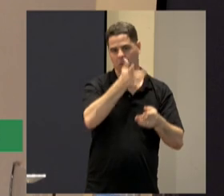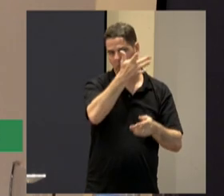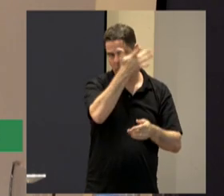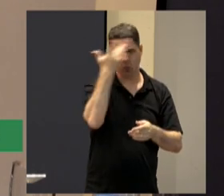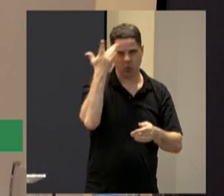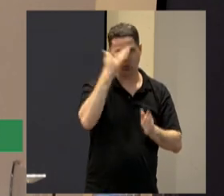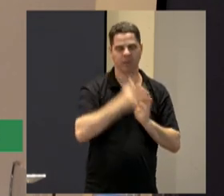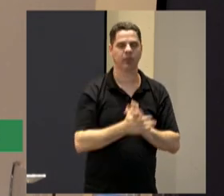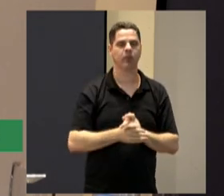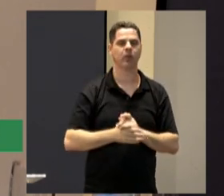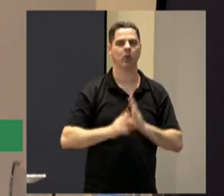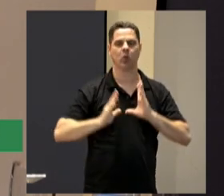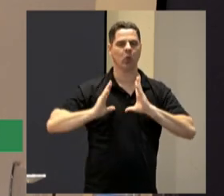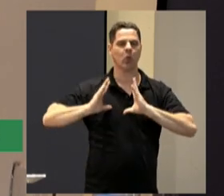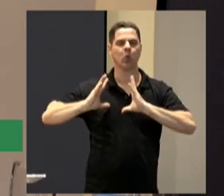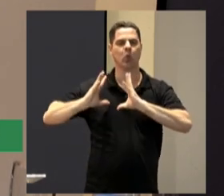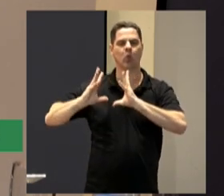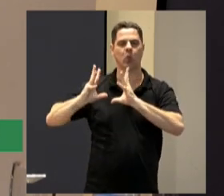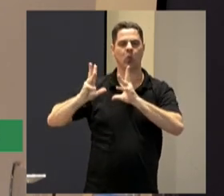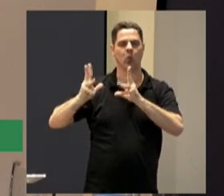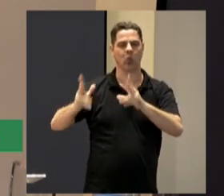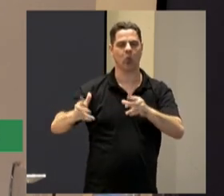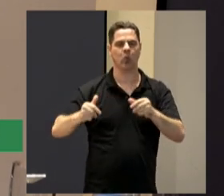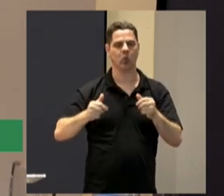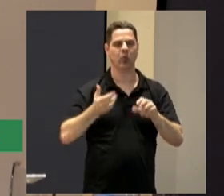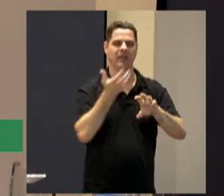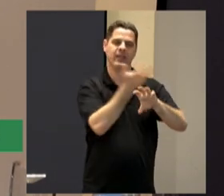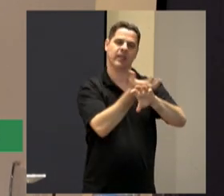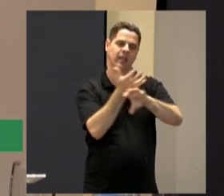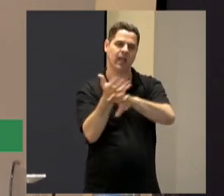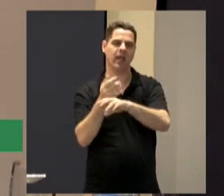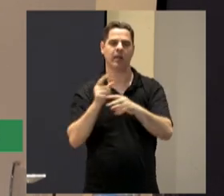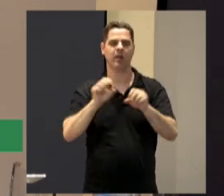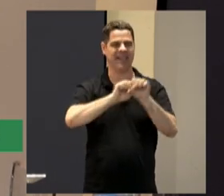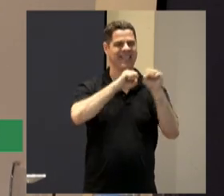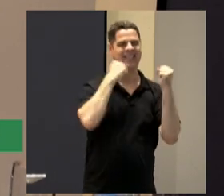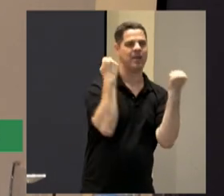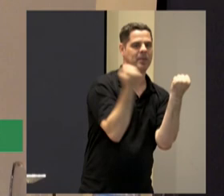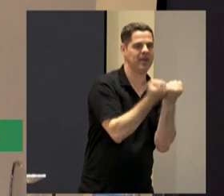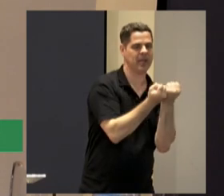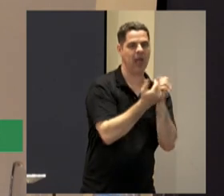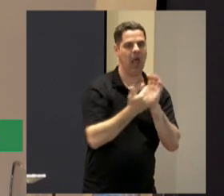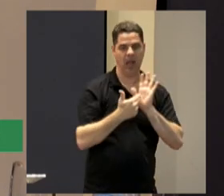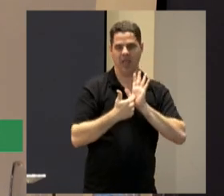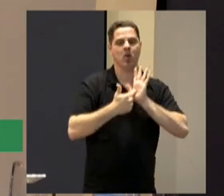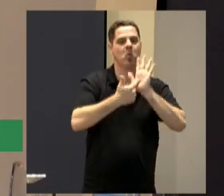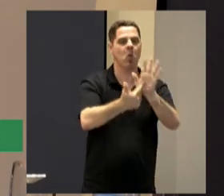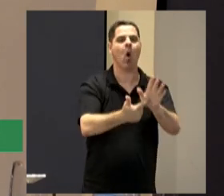Todas as áreas envolvidas ao longo do ano inteiro. O seminário, ele é mostra.